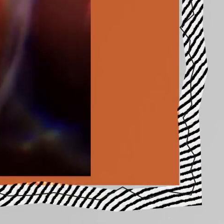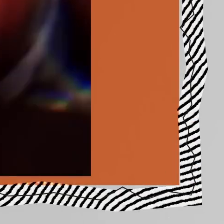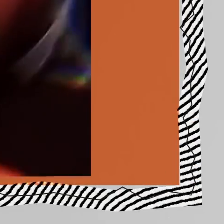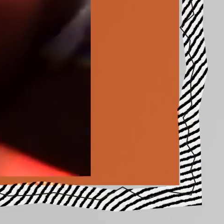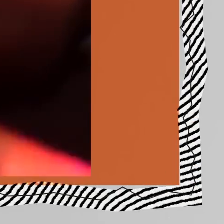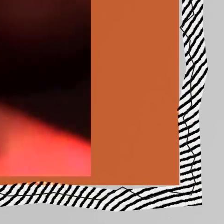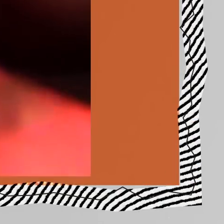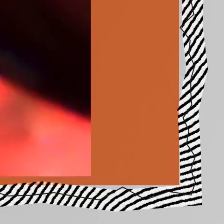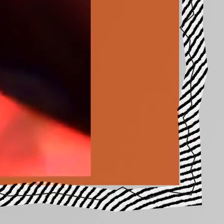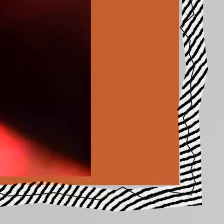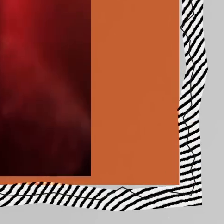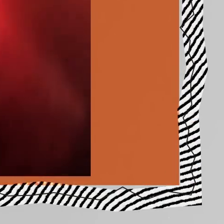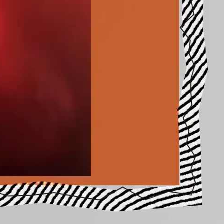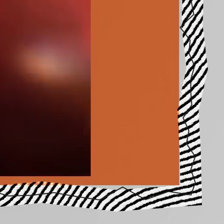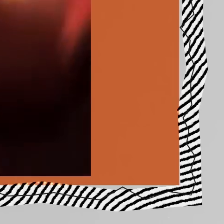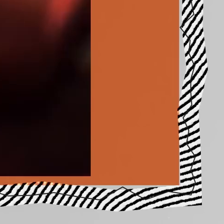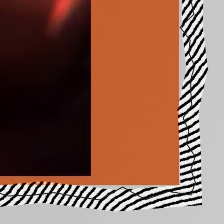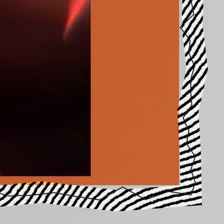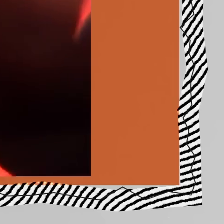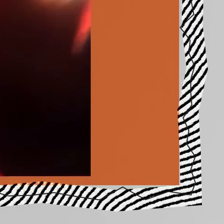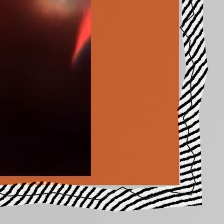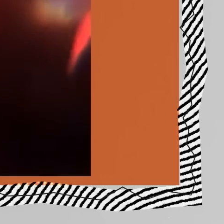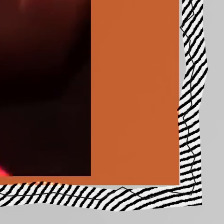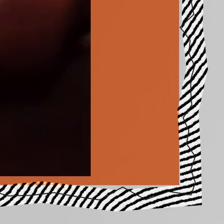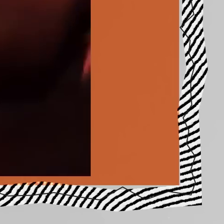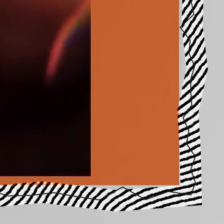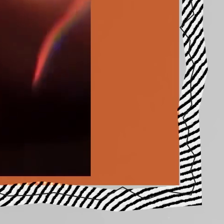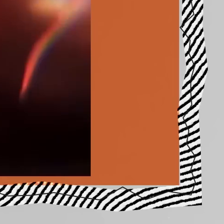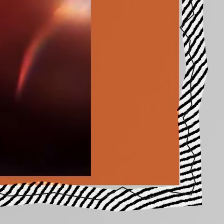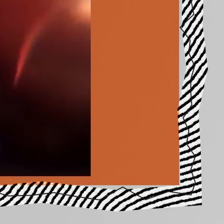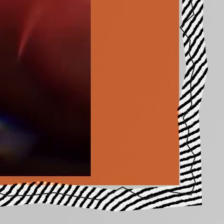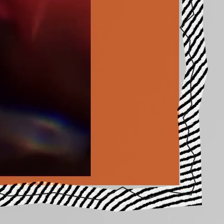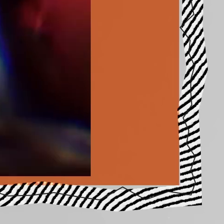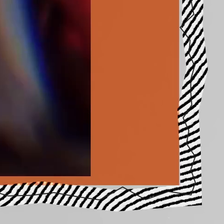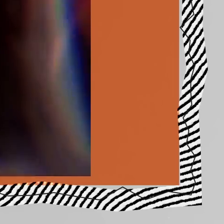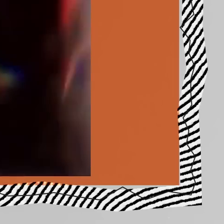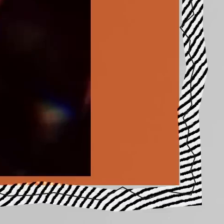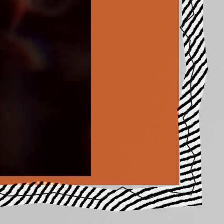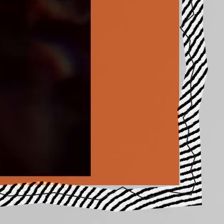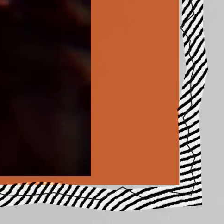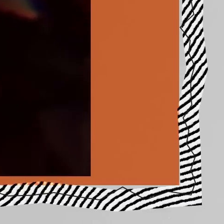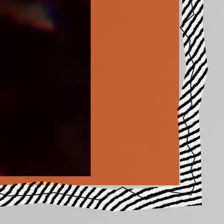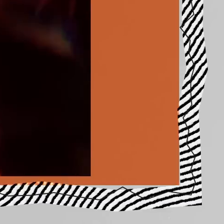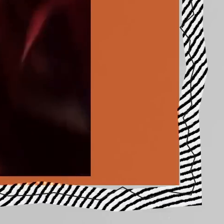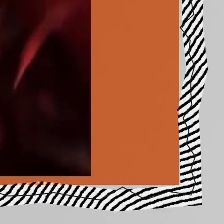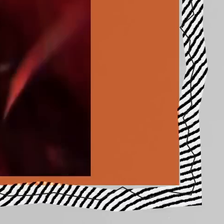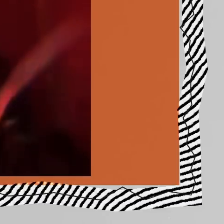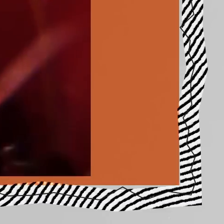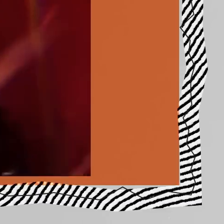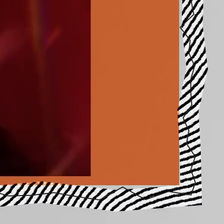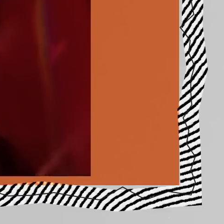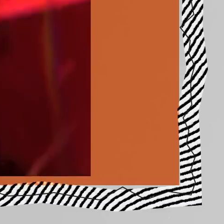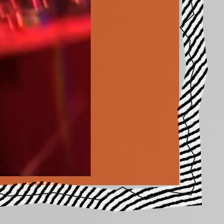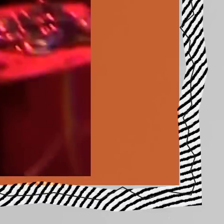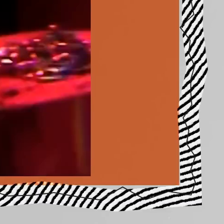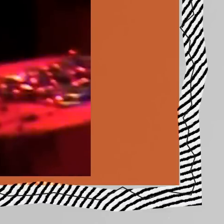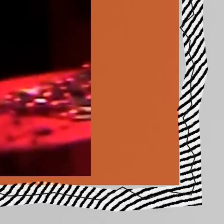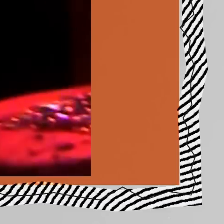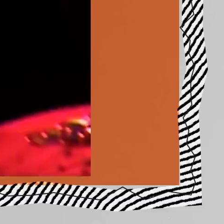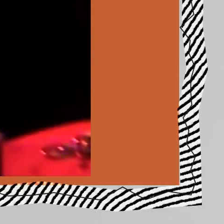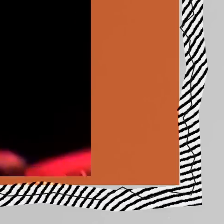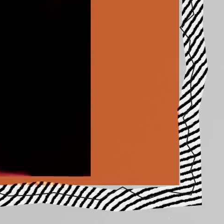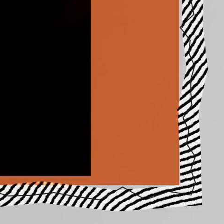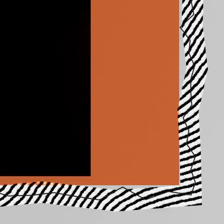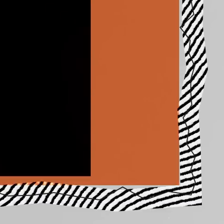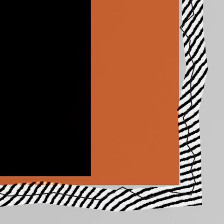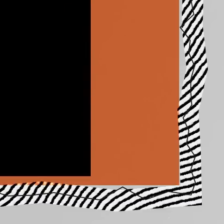pois qualquer um é falador. Amor, amor, amor, amor. Eu amei,